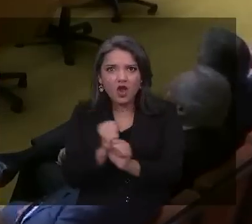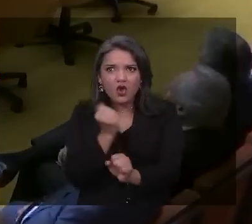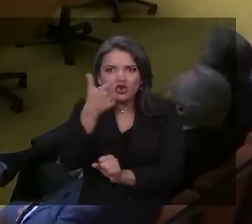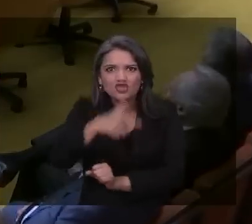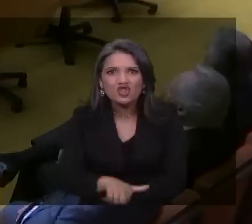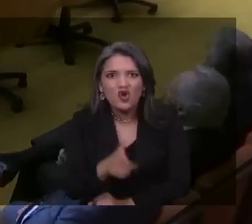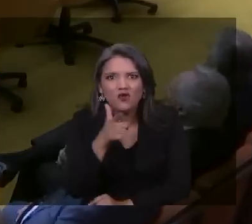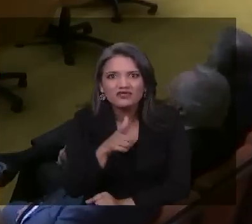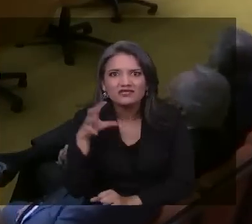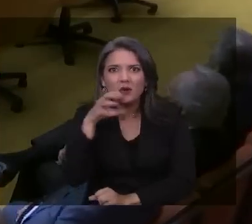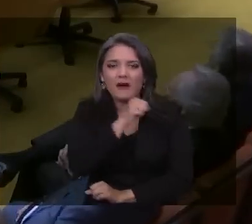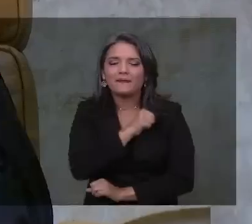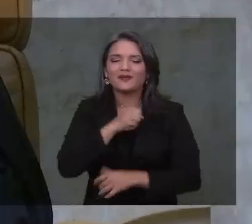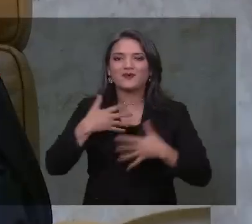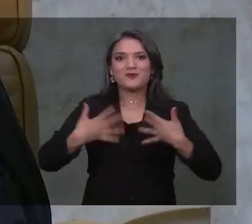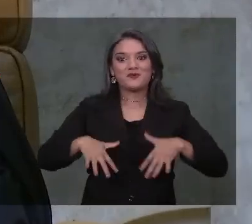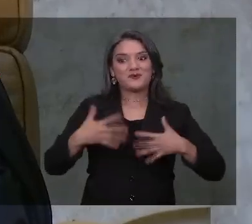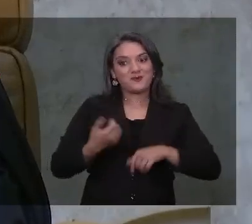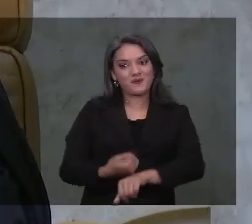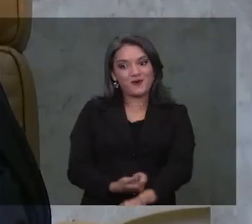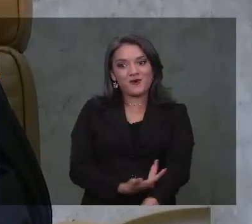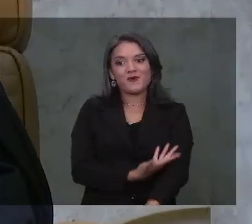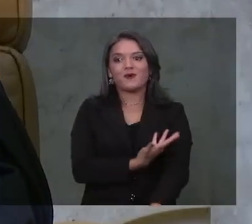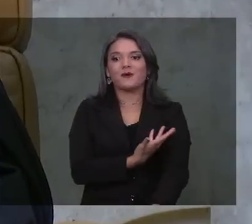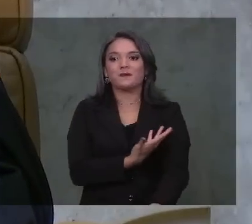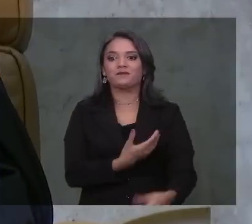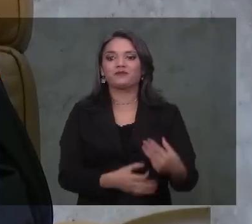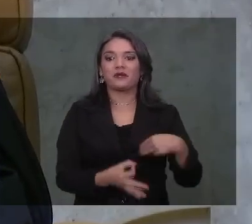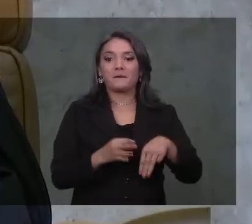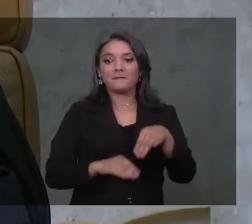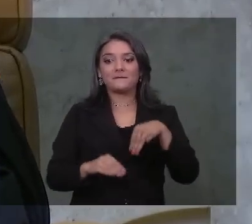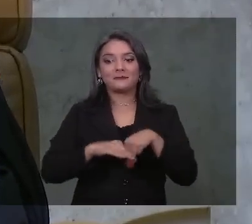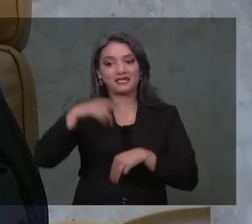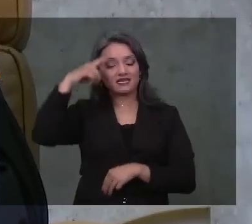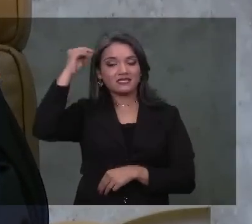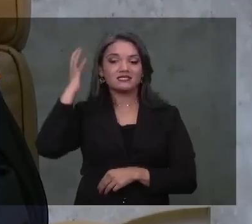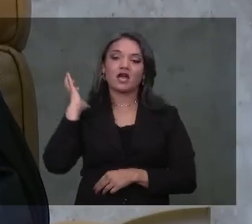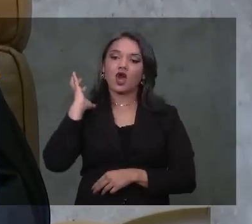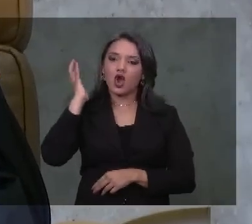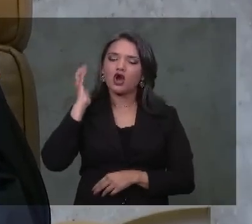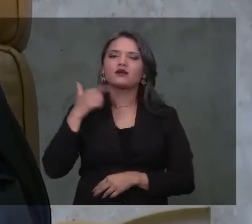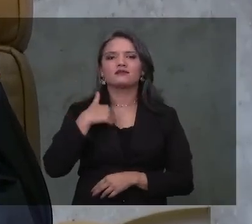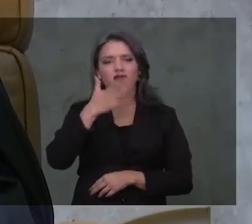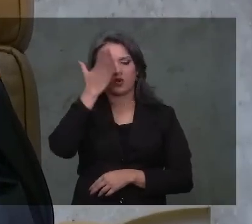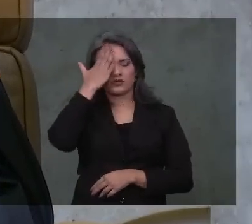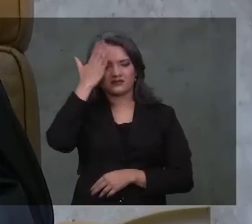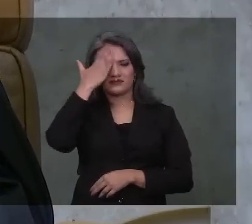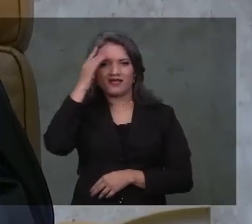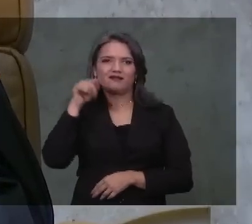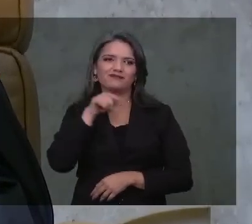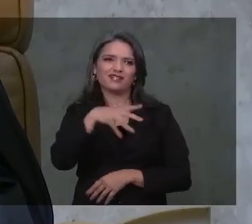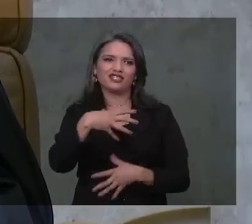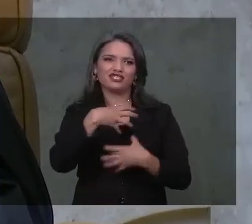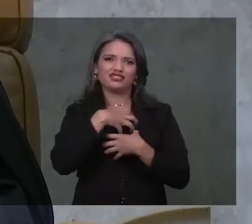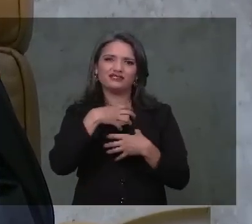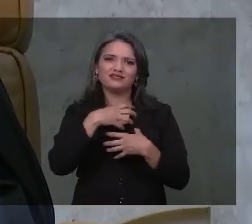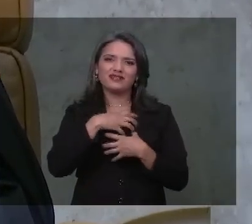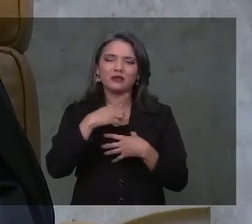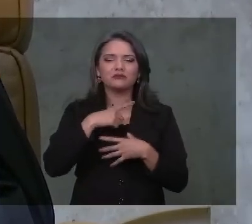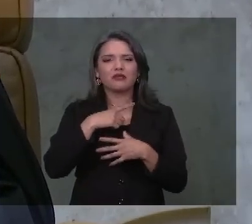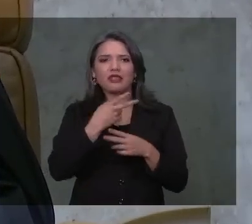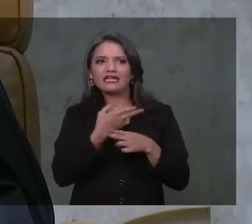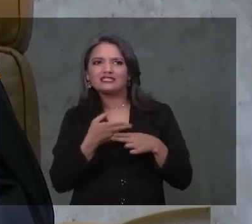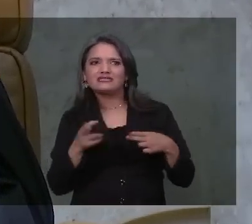Ministra Rosa Weber, sei que seu espírito reservado não é afeito